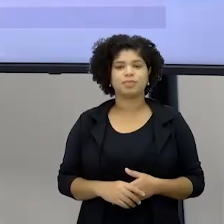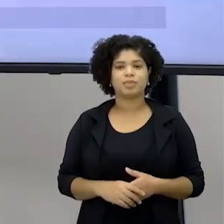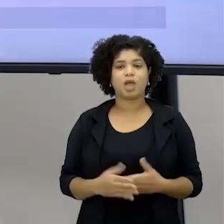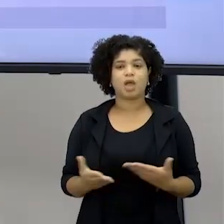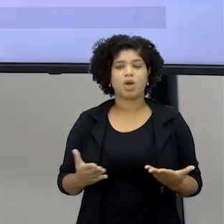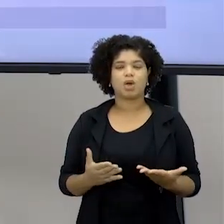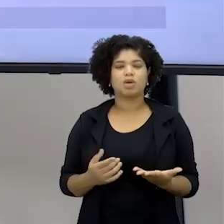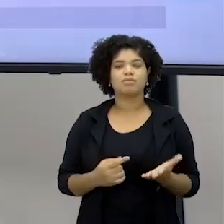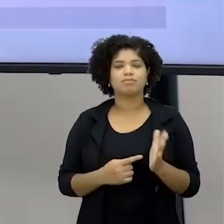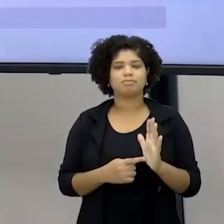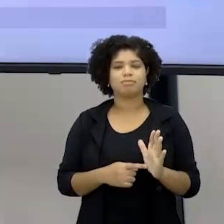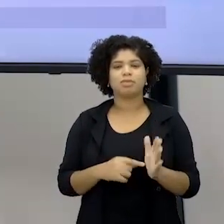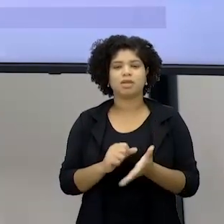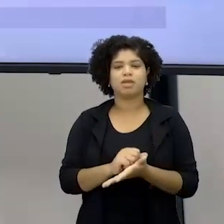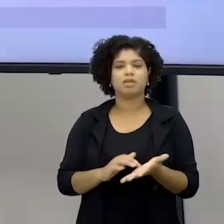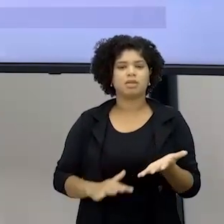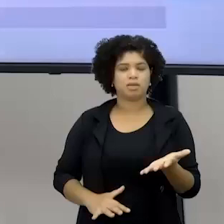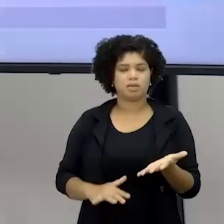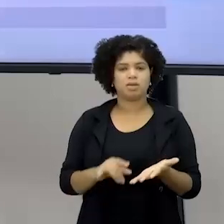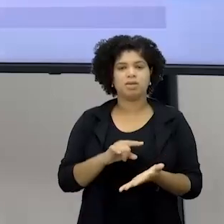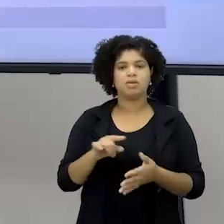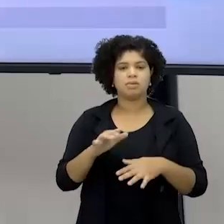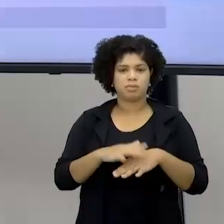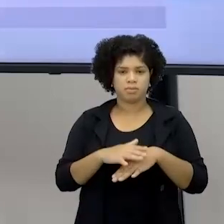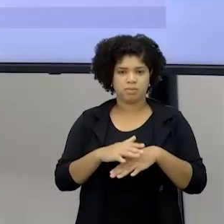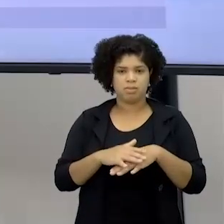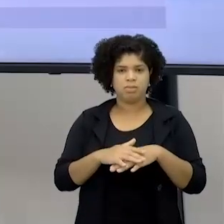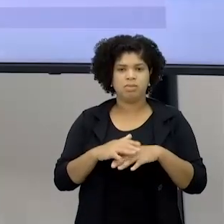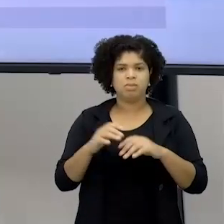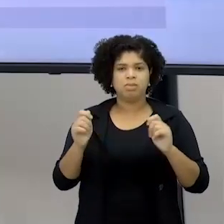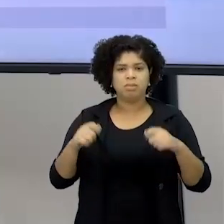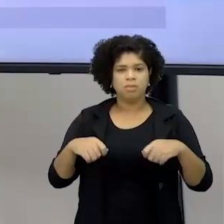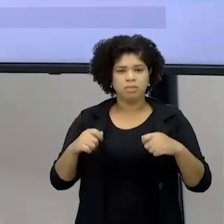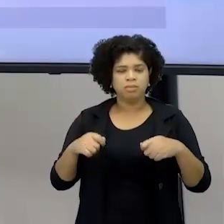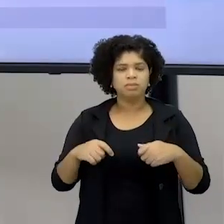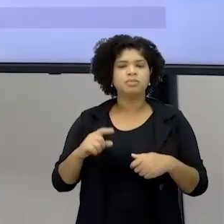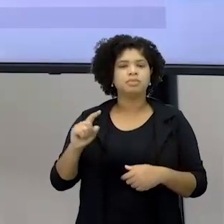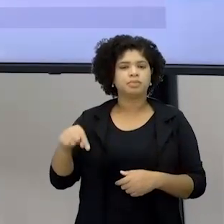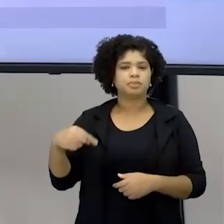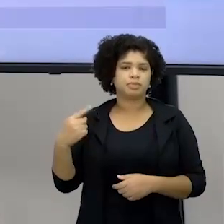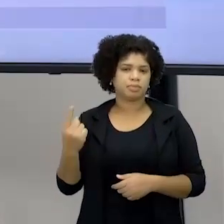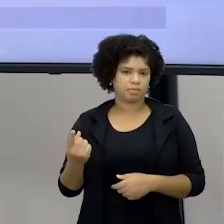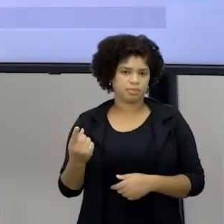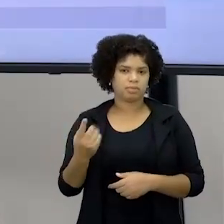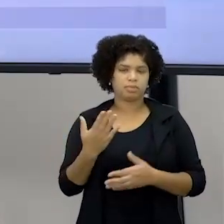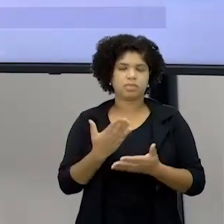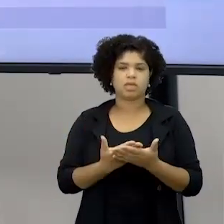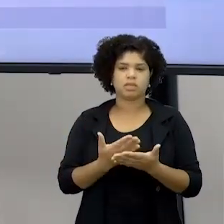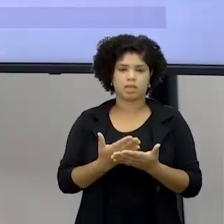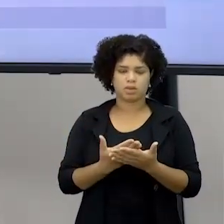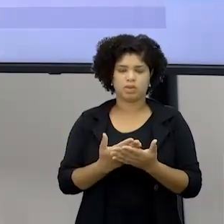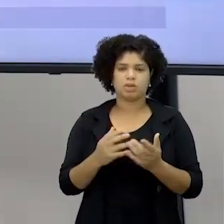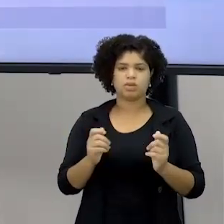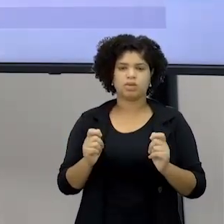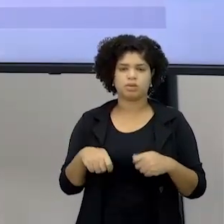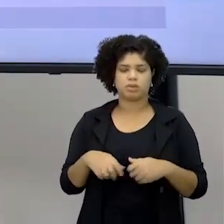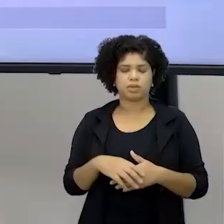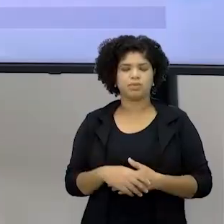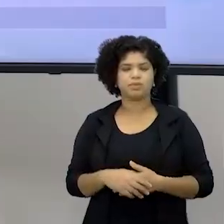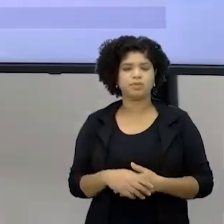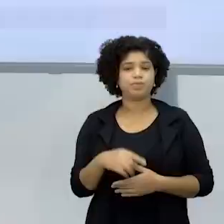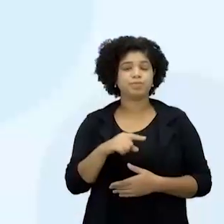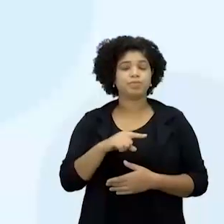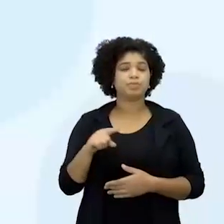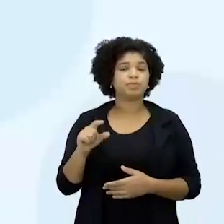uma atividade para vocês que vocês terão aí para fazer, né, depois dessa nossa aula também. Vocês vão utilizar